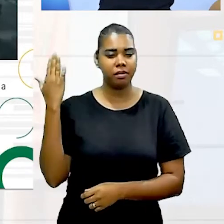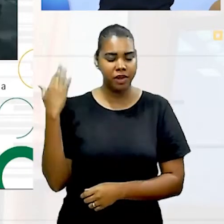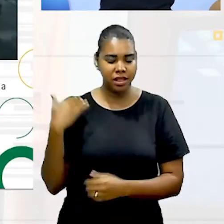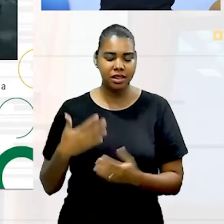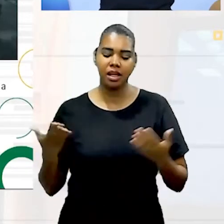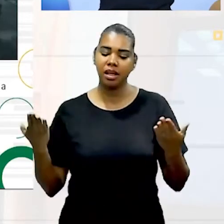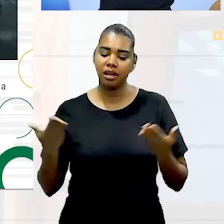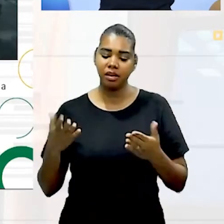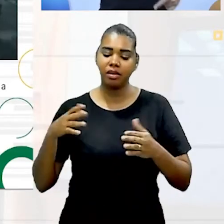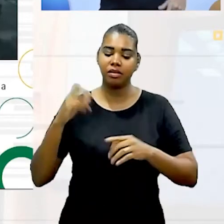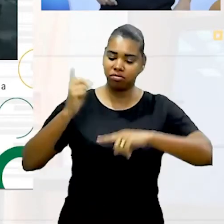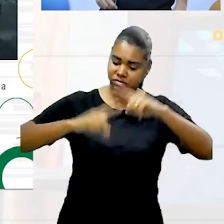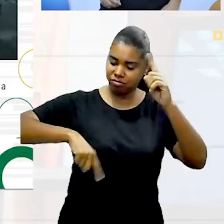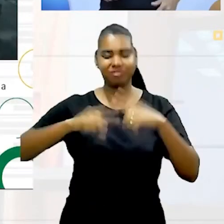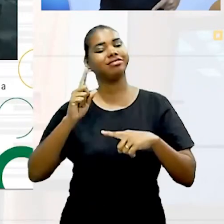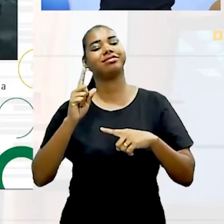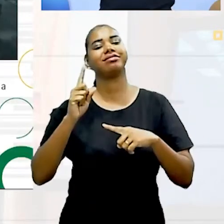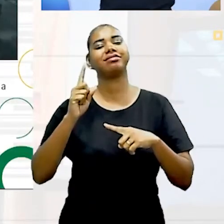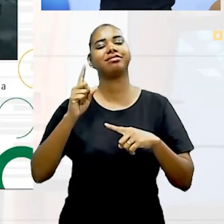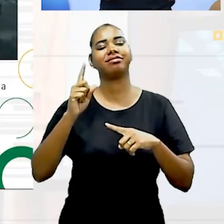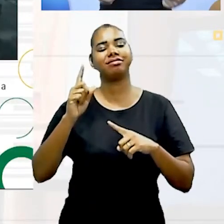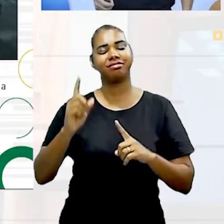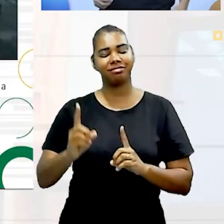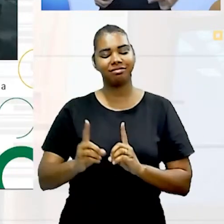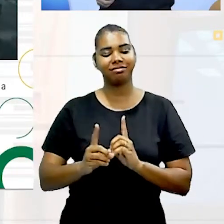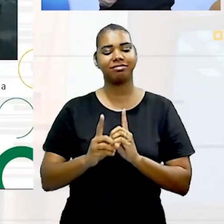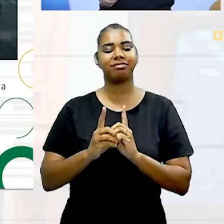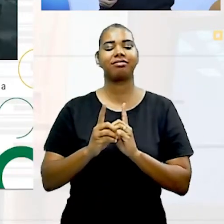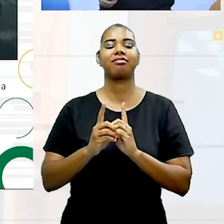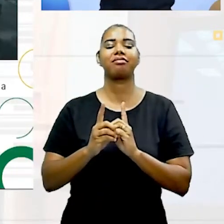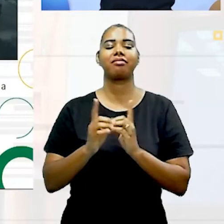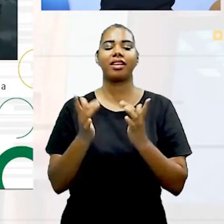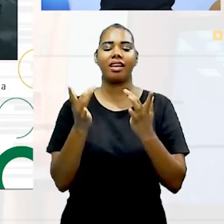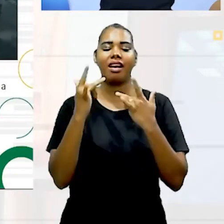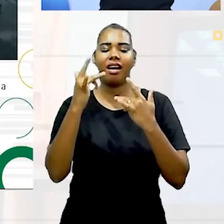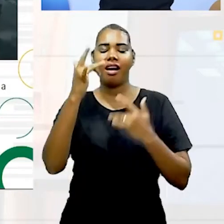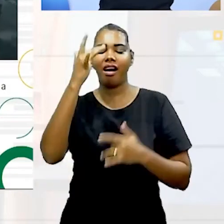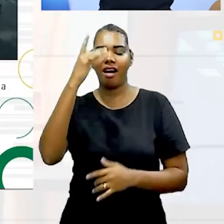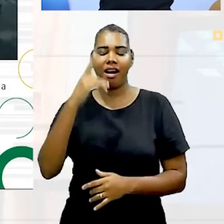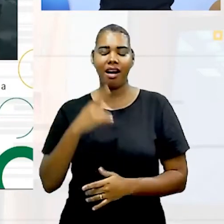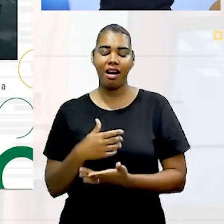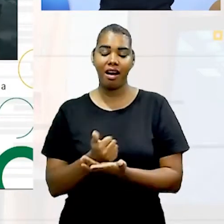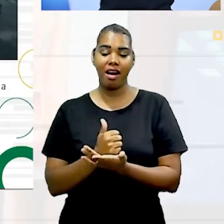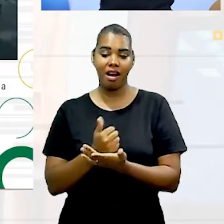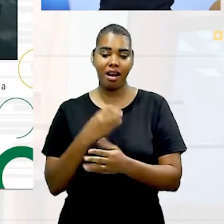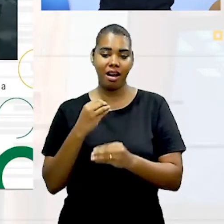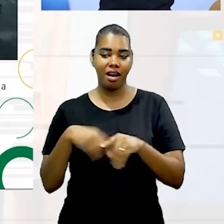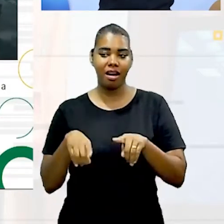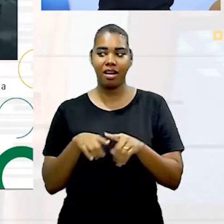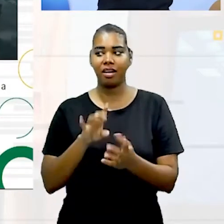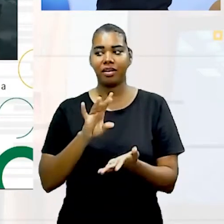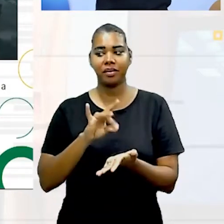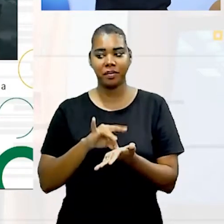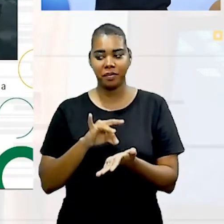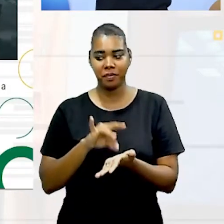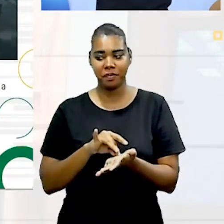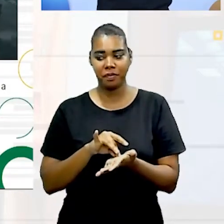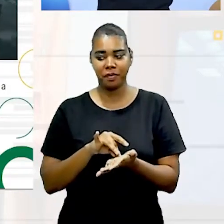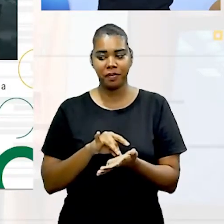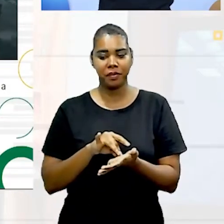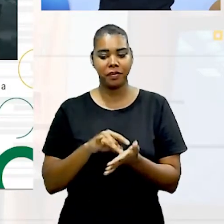o que tem a virada. É onde ele se reencontra e, no caso do jogo, seria as